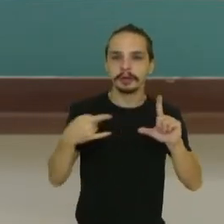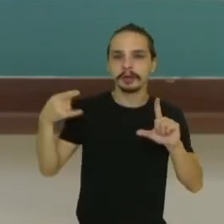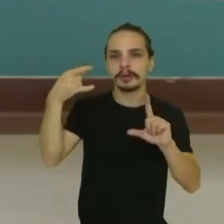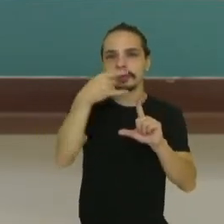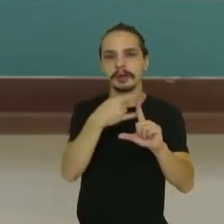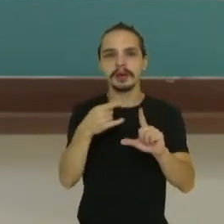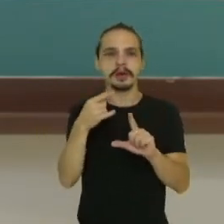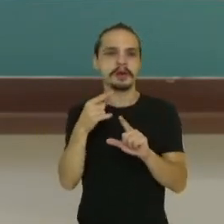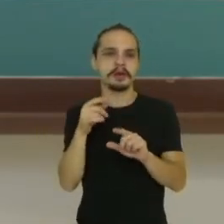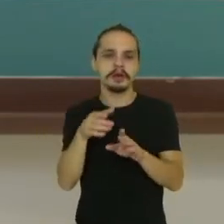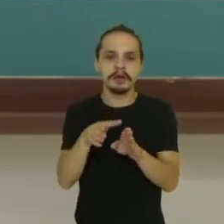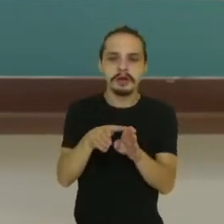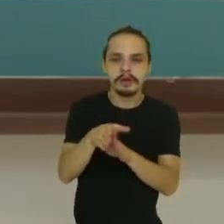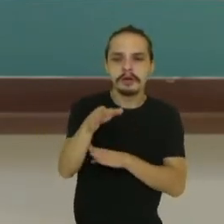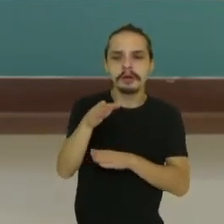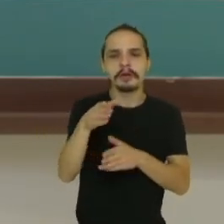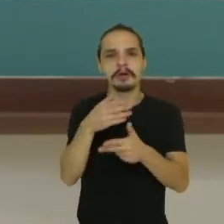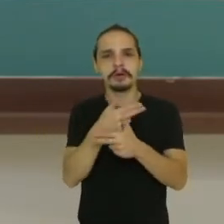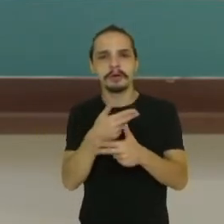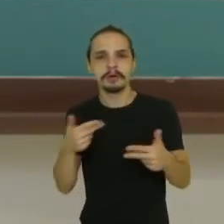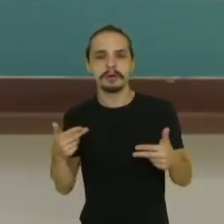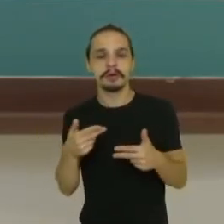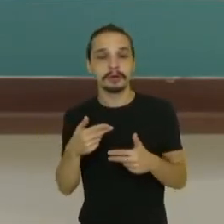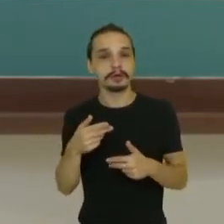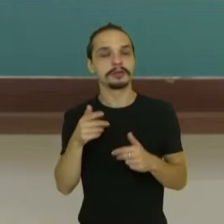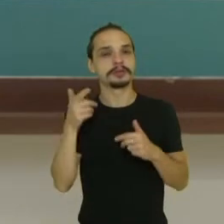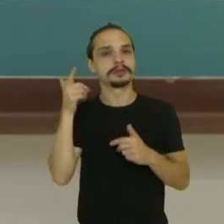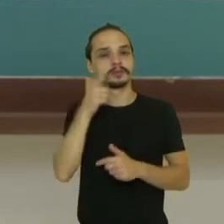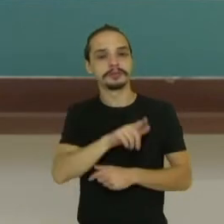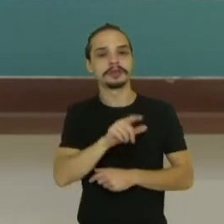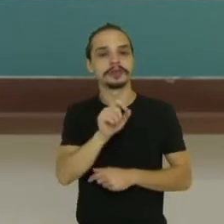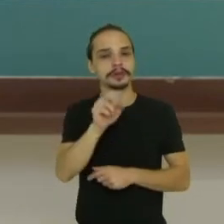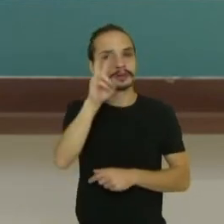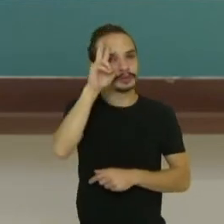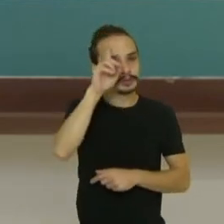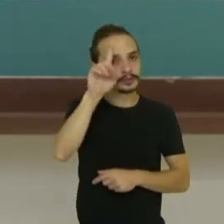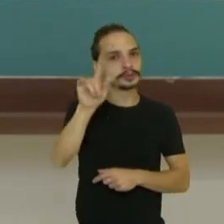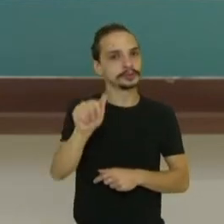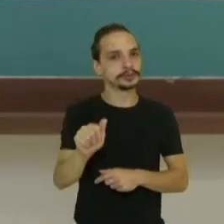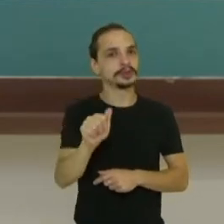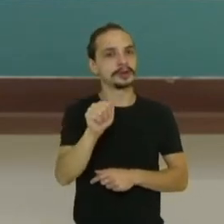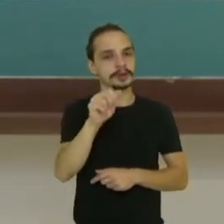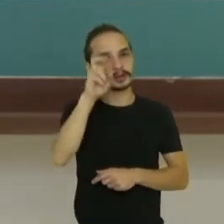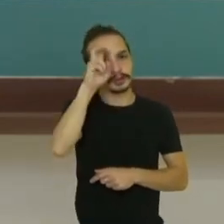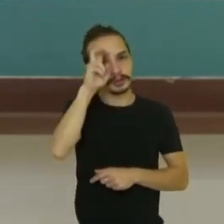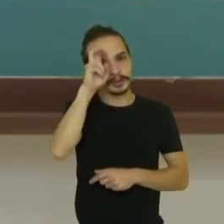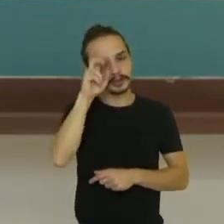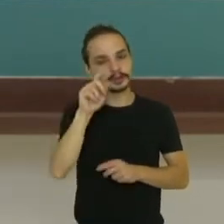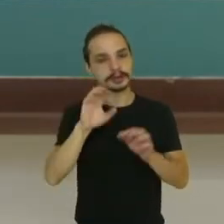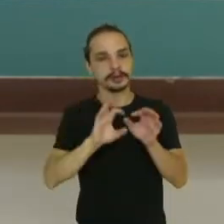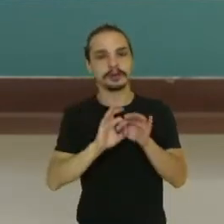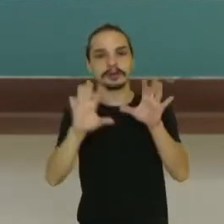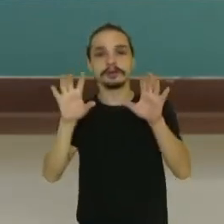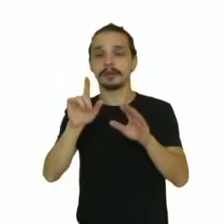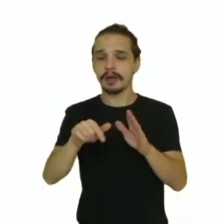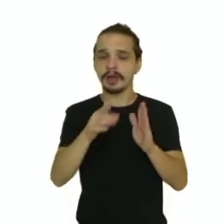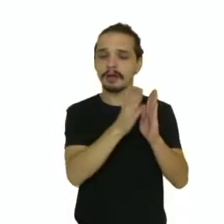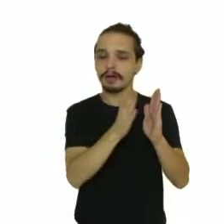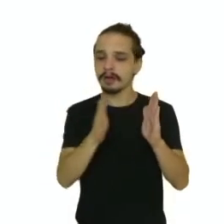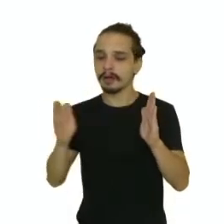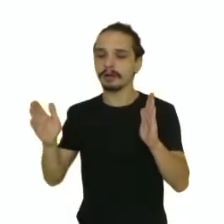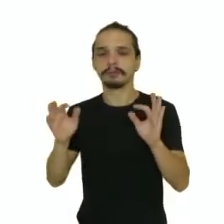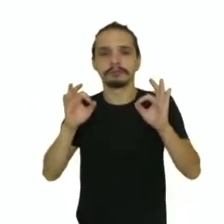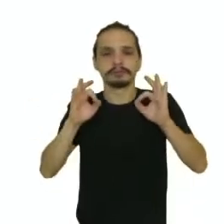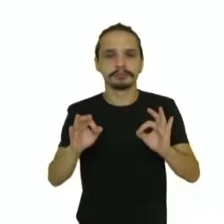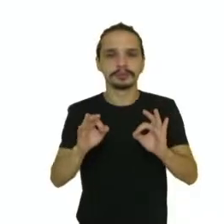e vi Zé uma orientação que é preciso ser feita Não é esse dia que eu tenho disponível essa é uma rotina pessoal essa